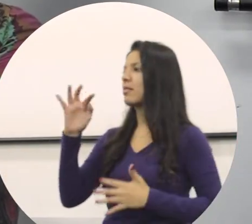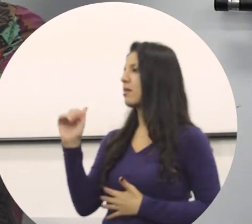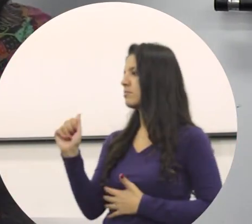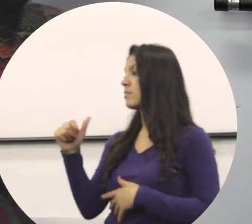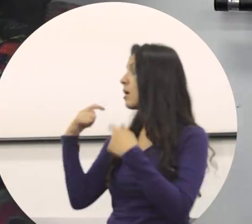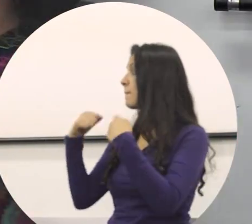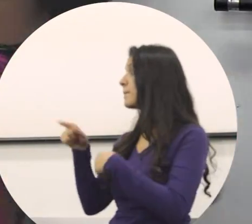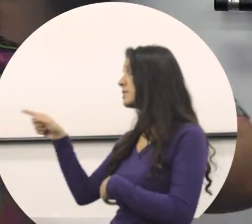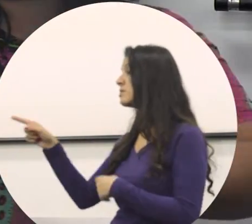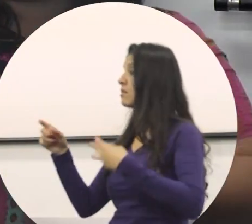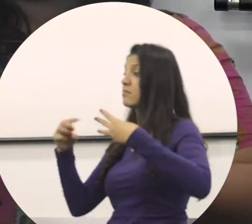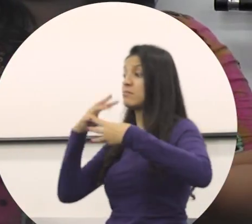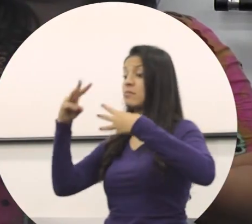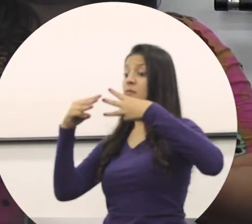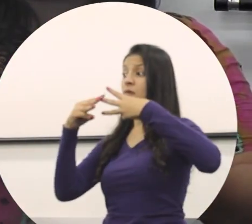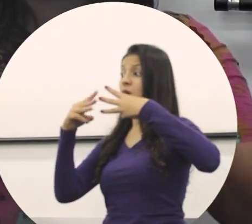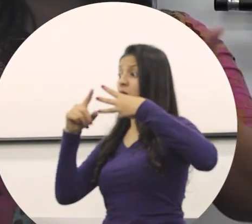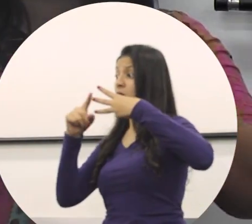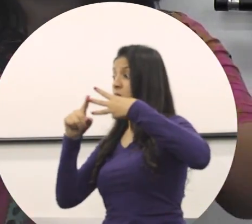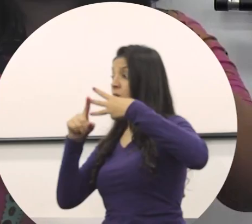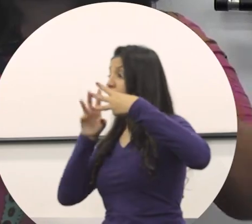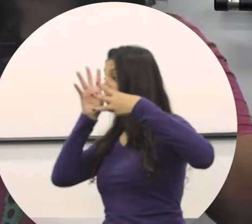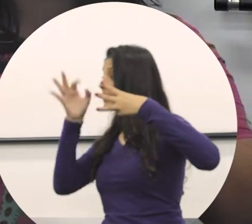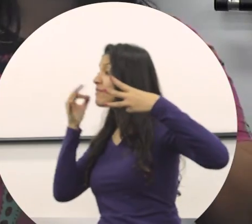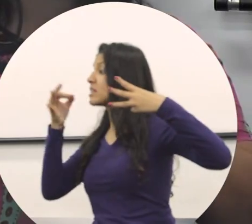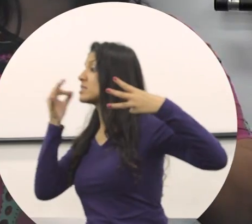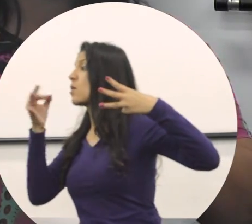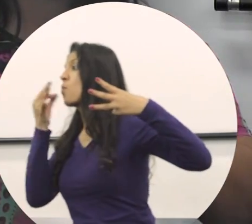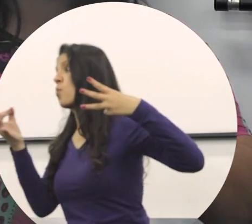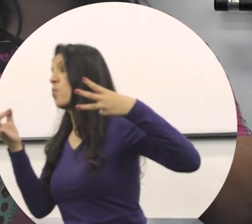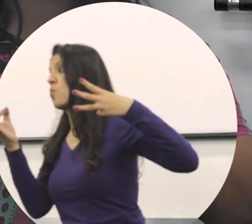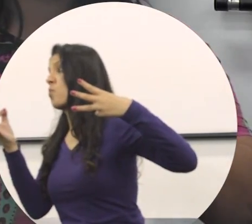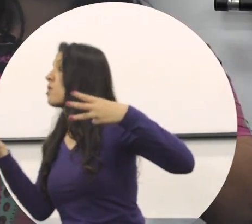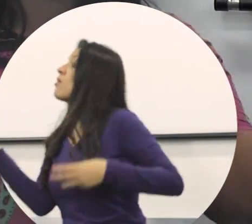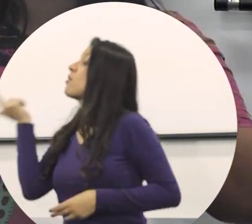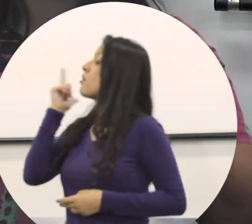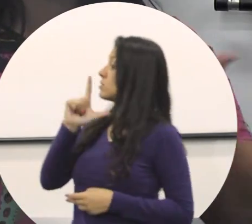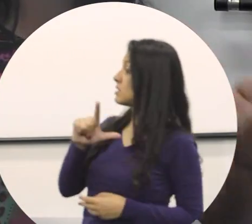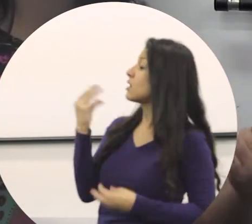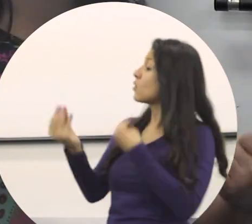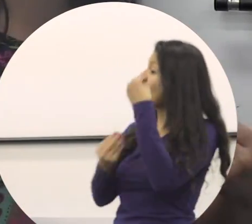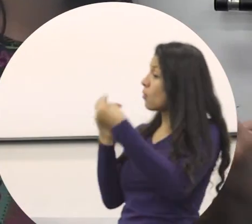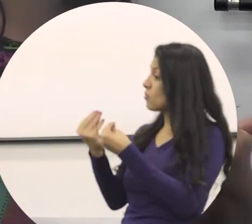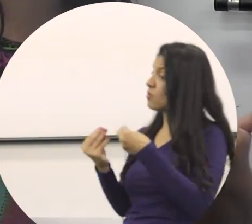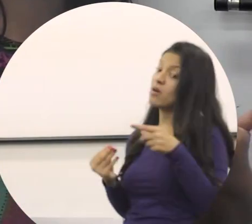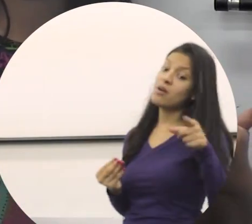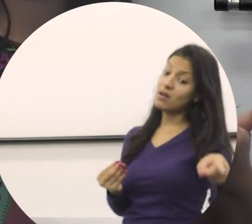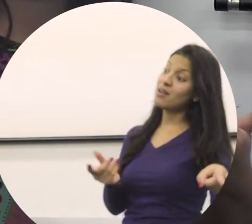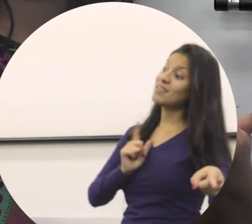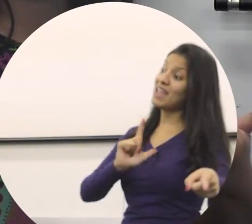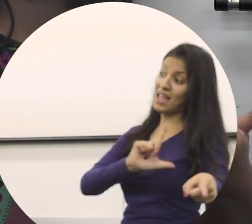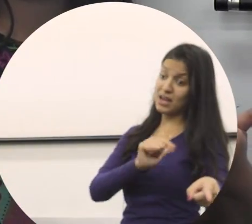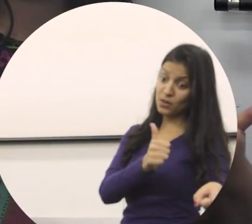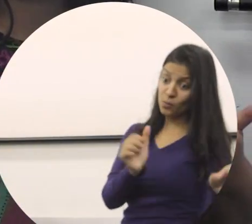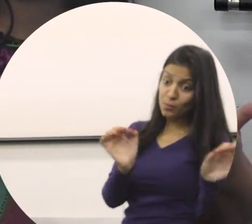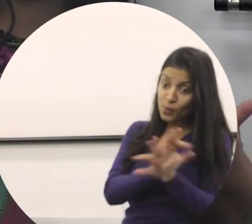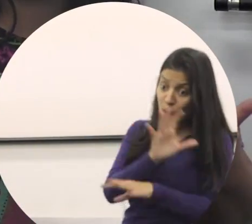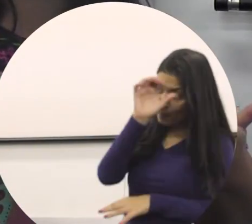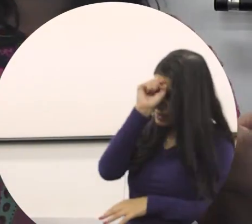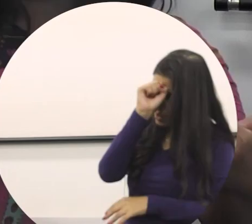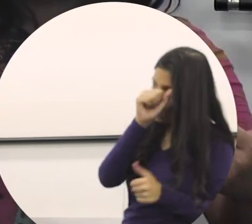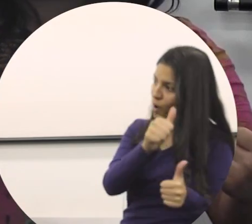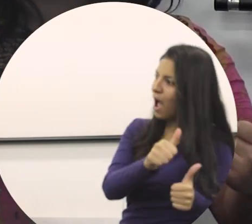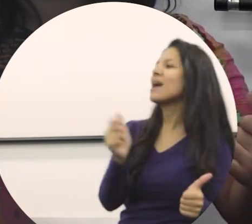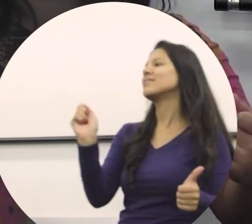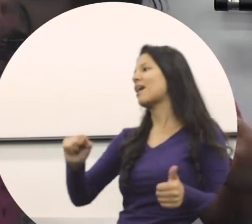intervenção. Mas, óbvio, né? A gente só vai conseguir fazer isso se ele tiver uma L1.